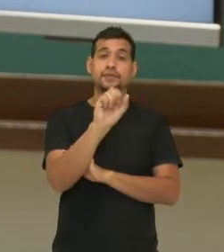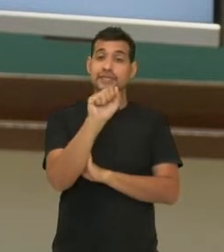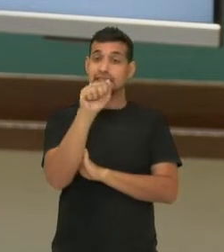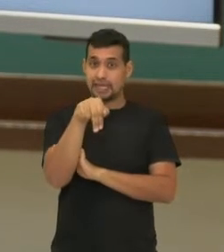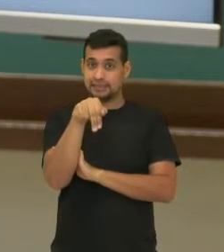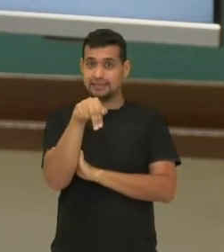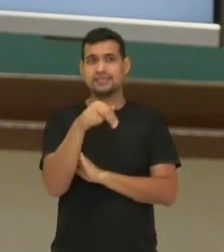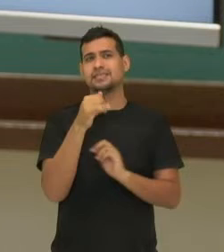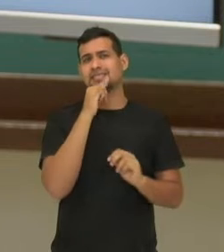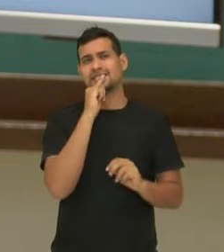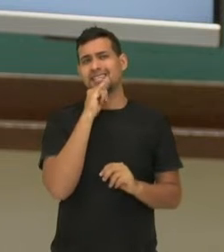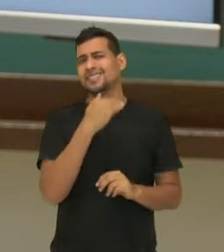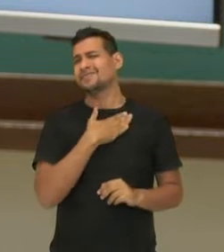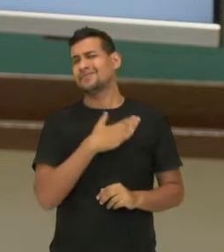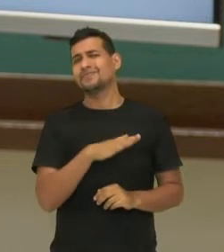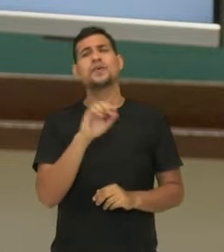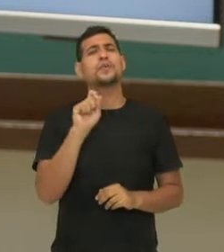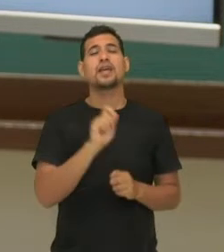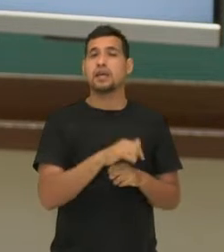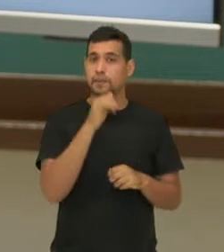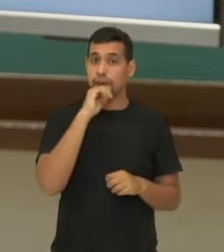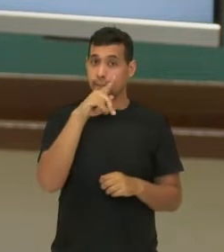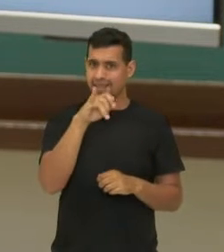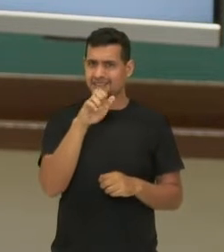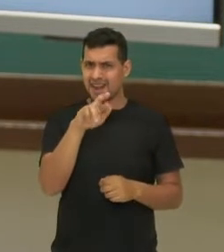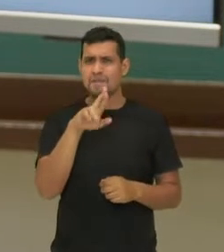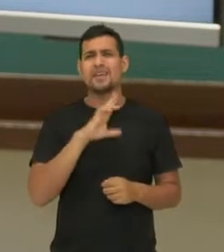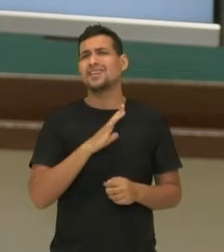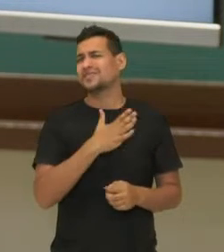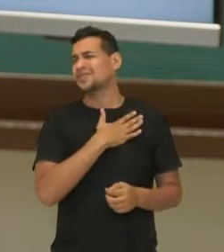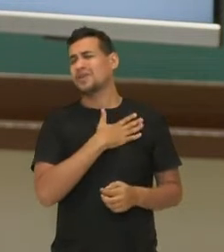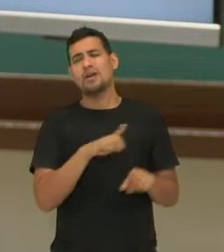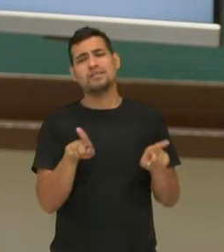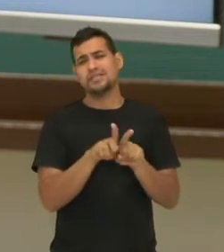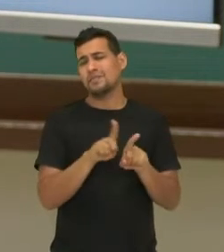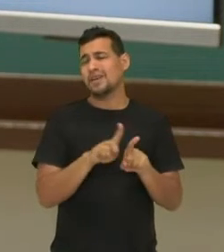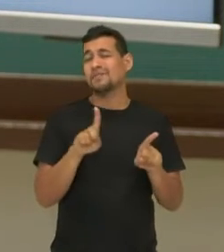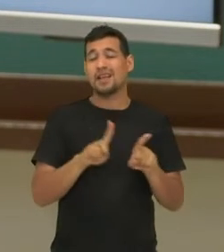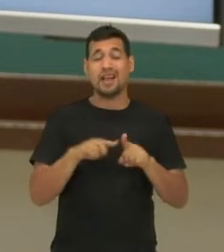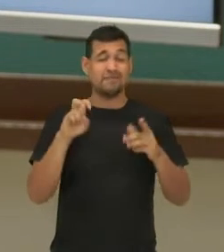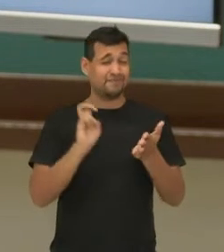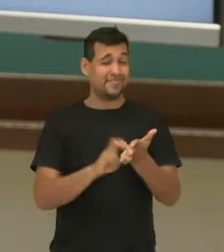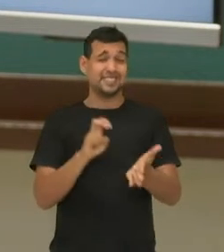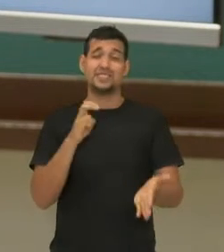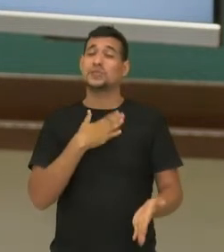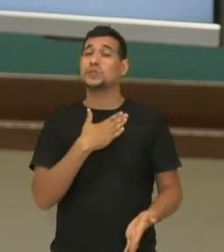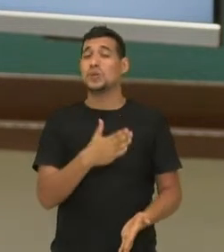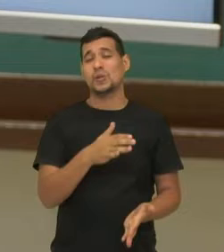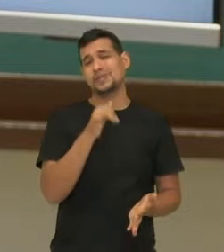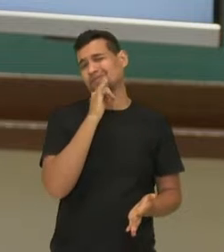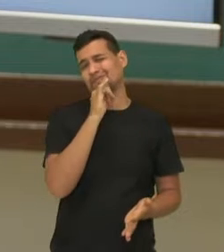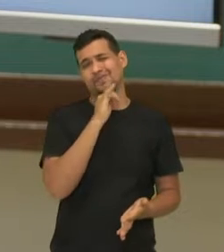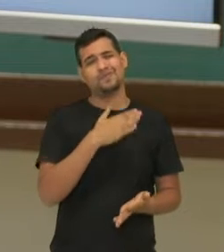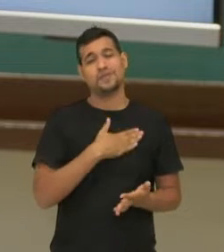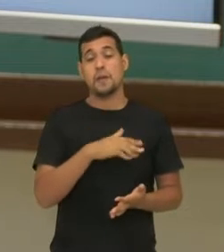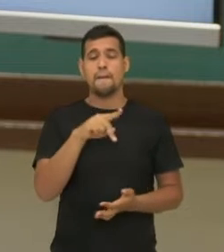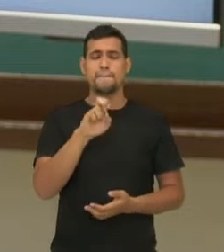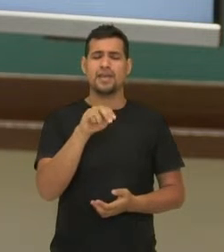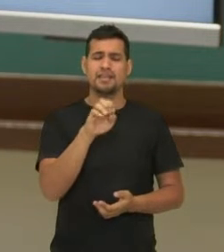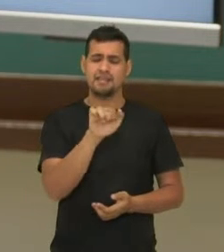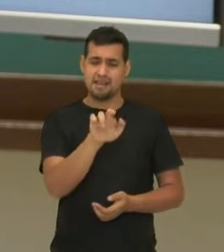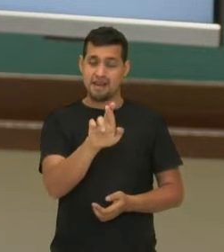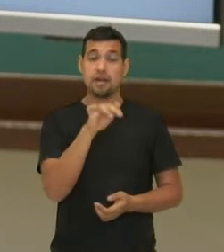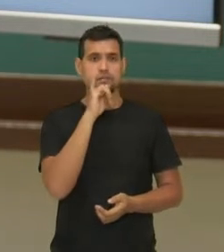buscar penar me pentear o cabelo pela manhã está dizendo tem um verbo aqui daí vai